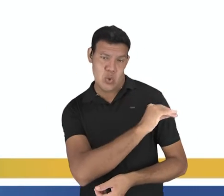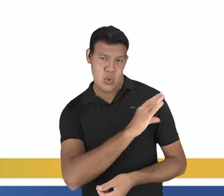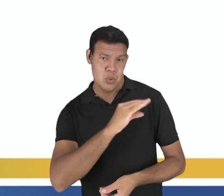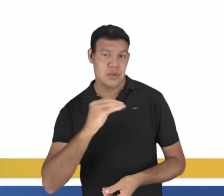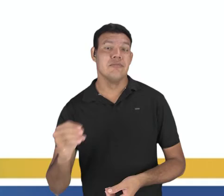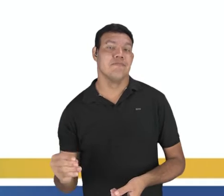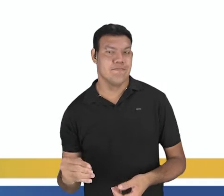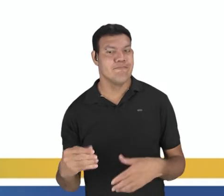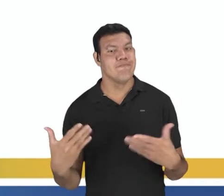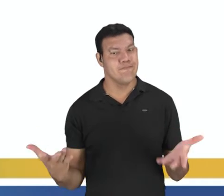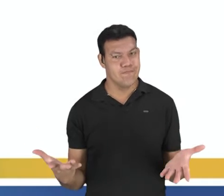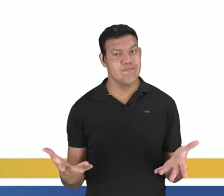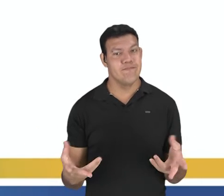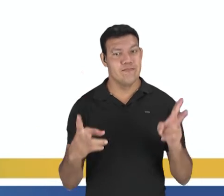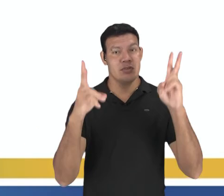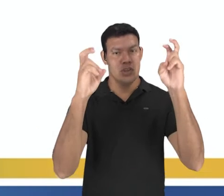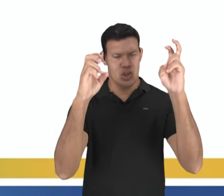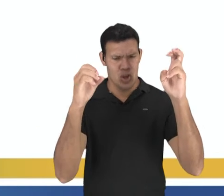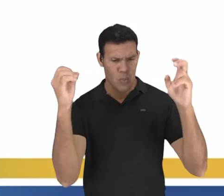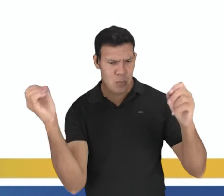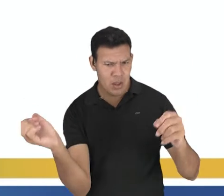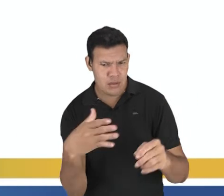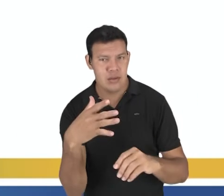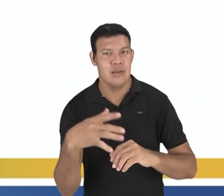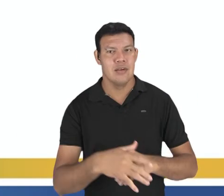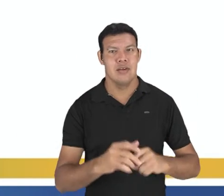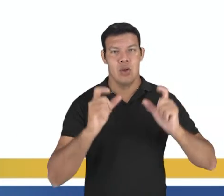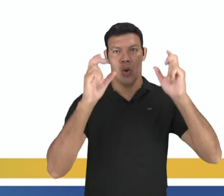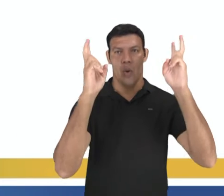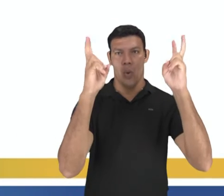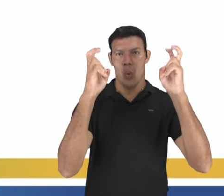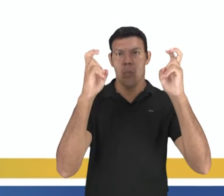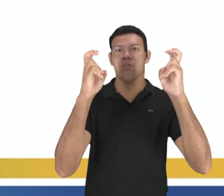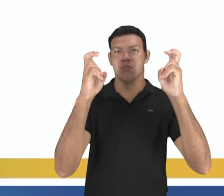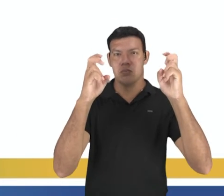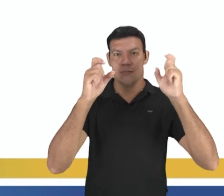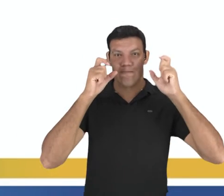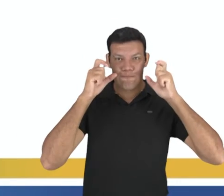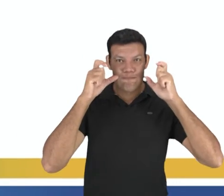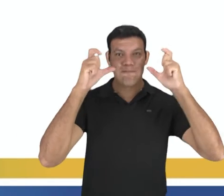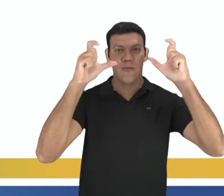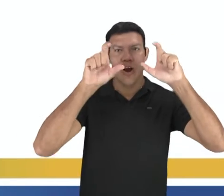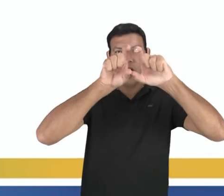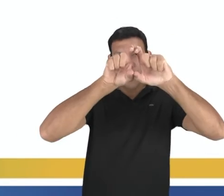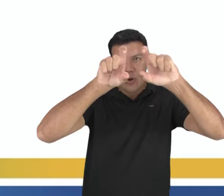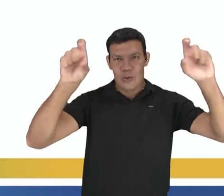adolescente, tem que ser um tema inovador. O título chama a atenção? Lembrem-se que o título tem